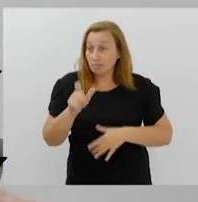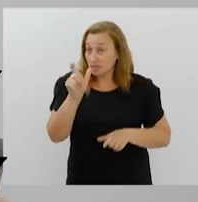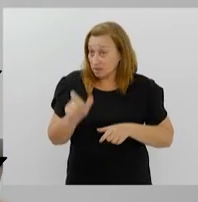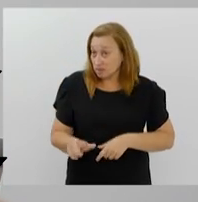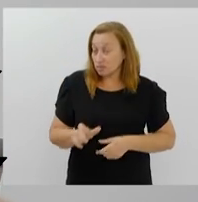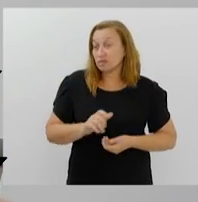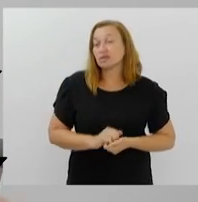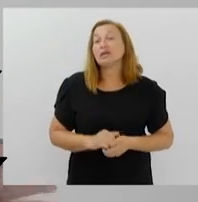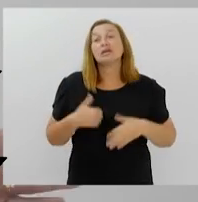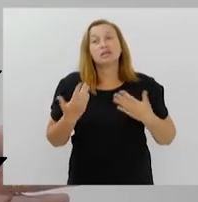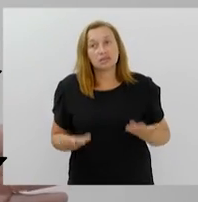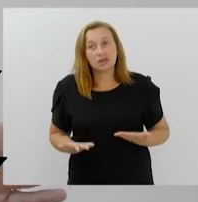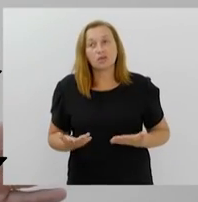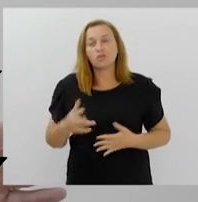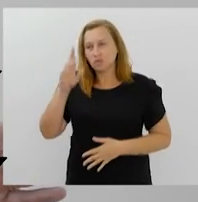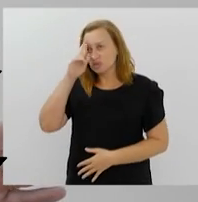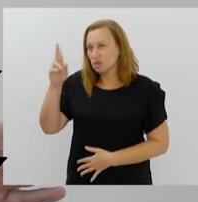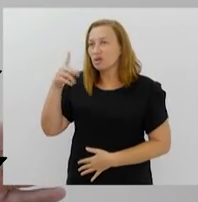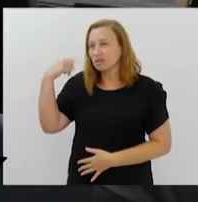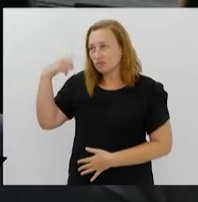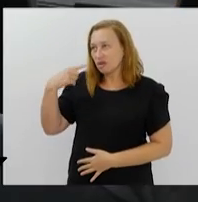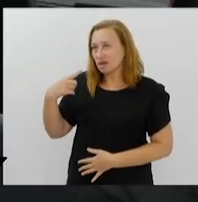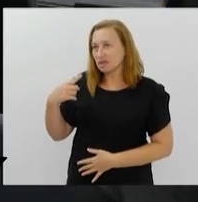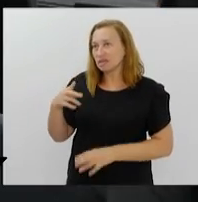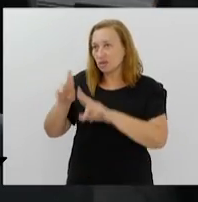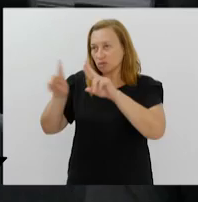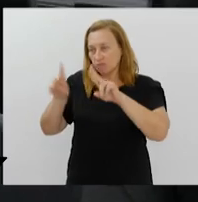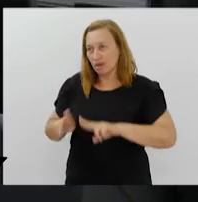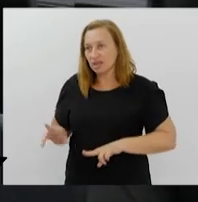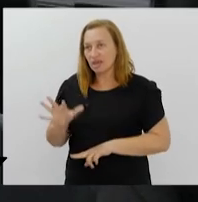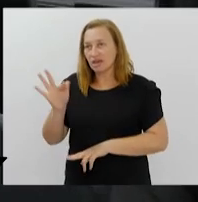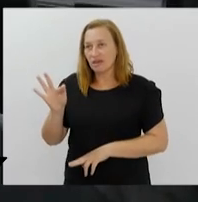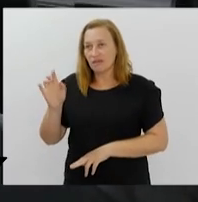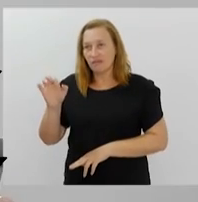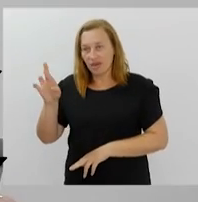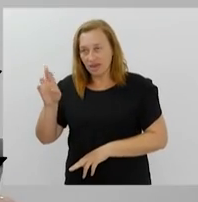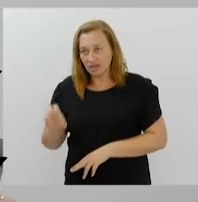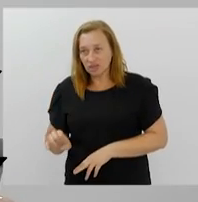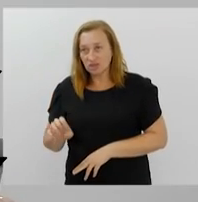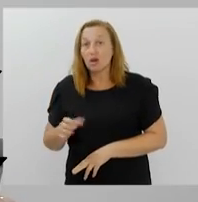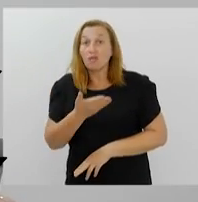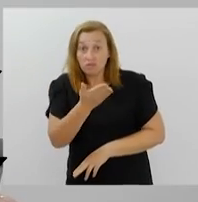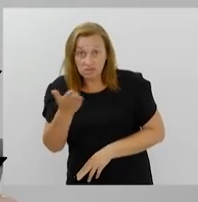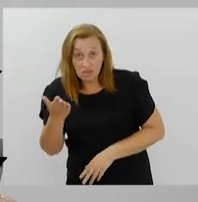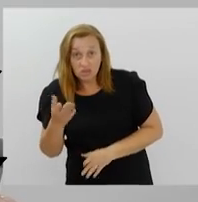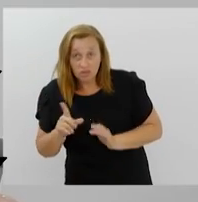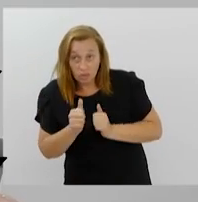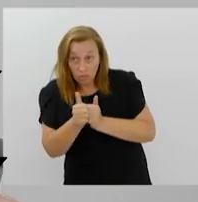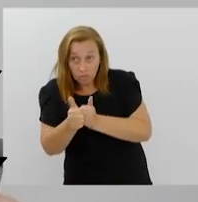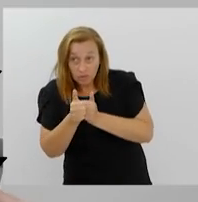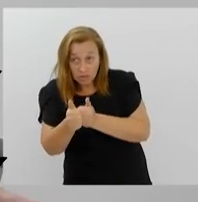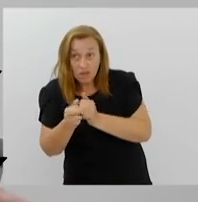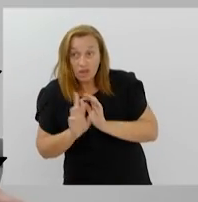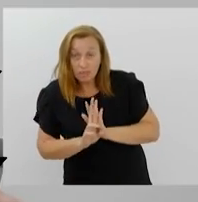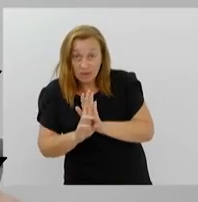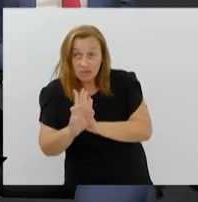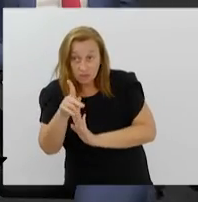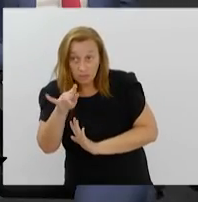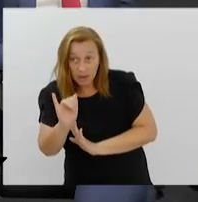então senhor é advogado da Unimed ferge isso isso os senhores que estão acompanhando são representam alguns